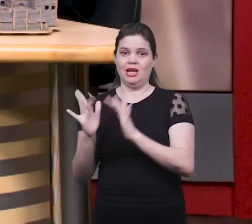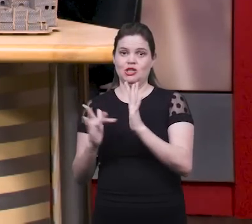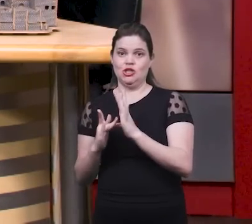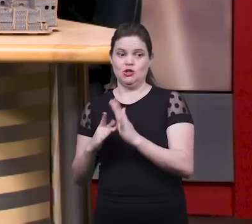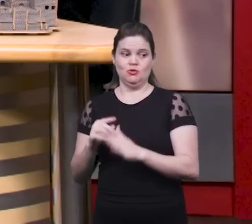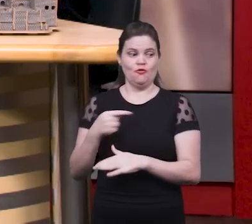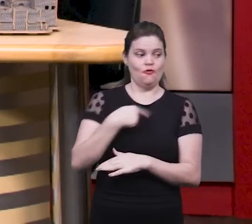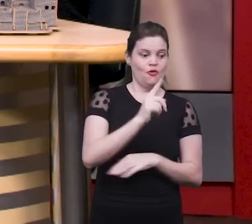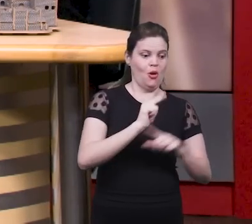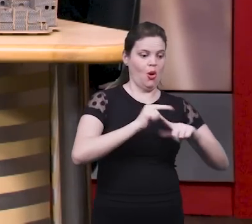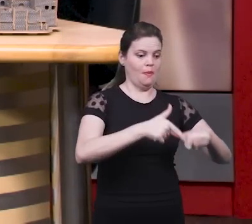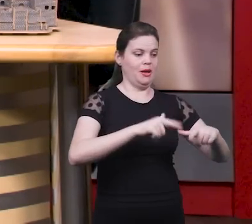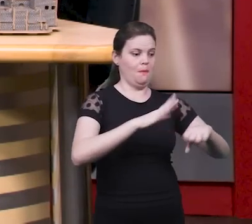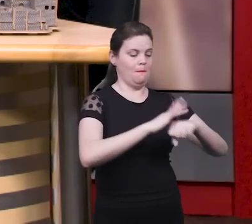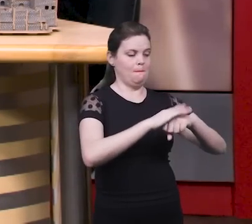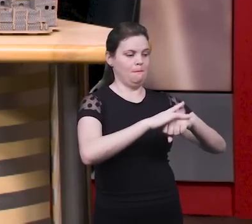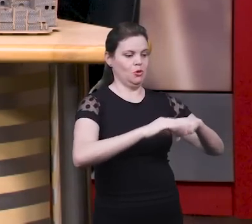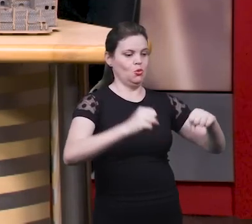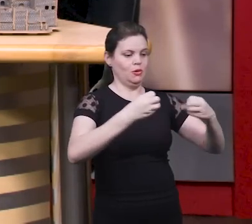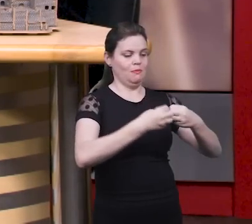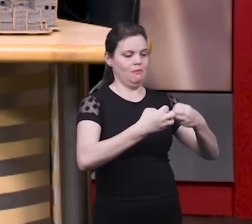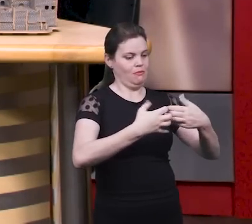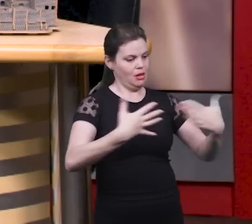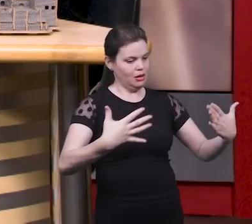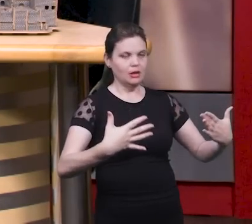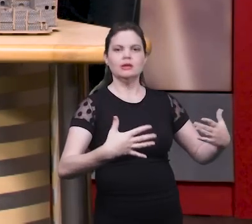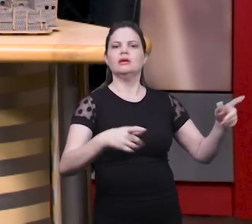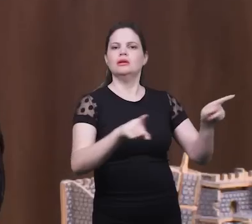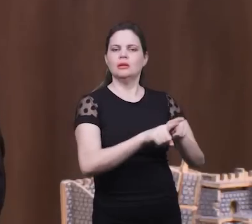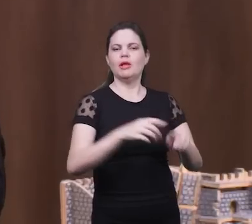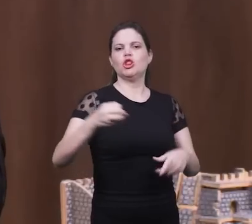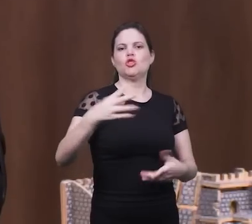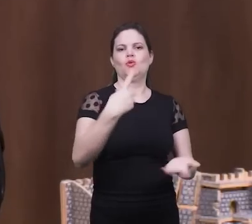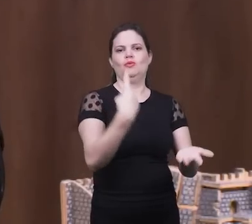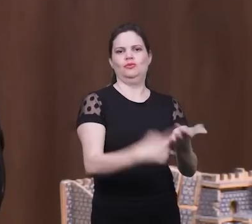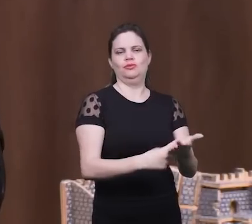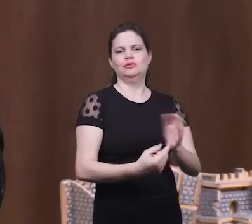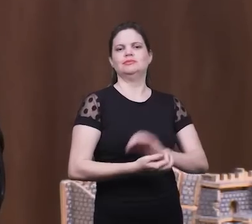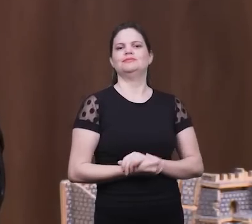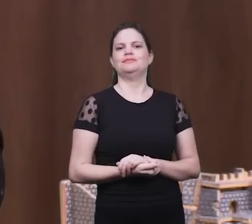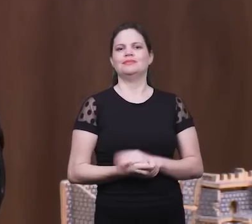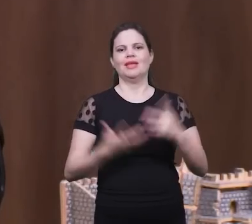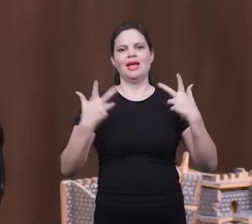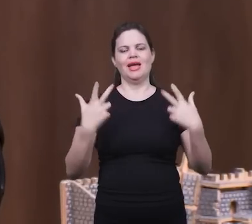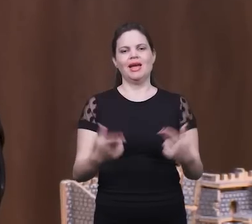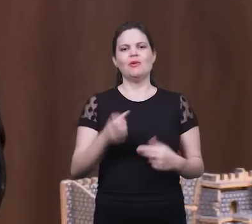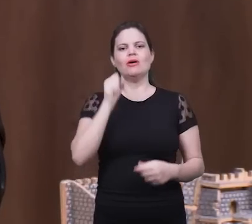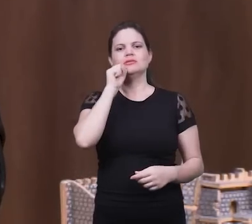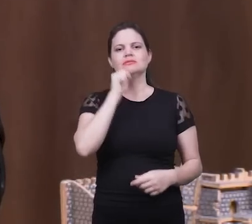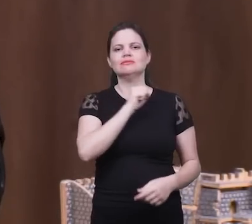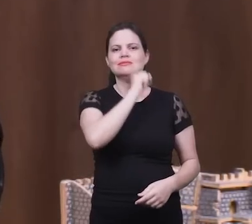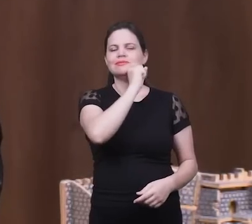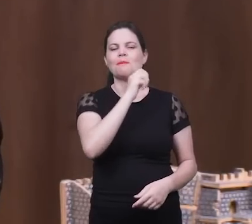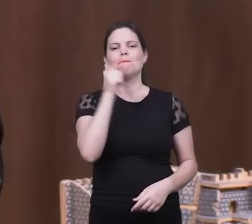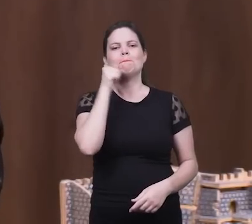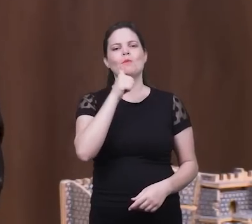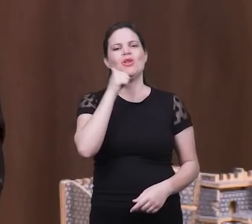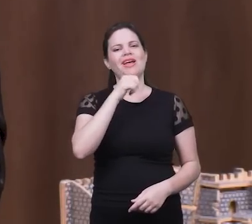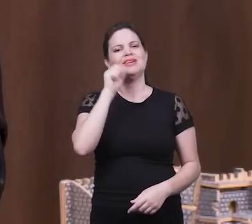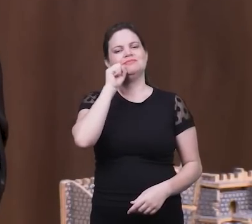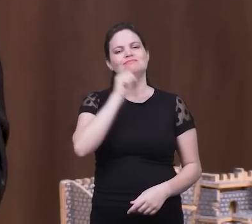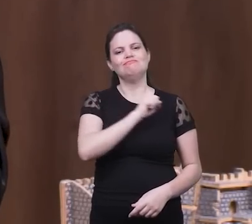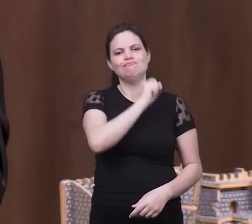mulher samaritana, que também ela foi num poço, né? E lá o poço de Jacó, também água parada, e Jesus disse, olha, se